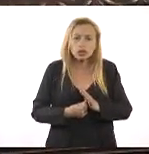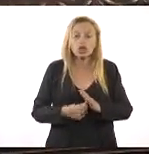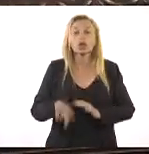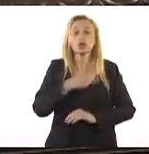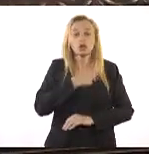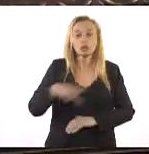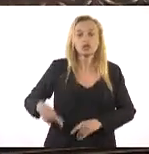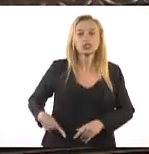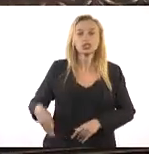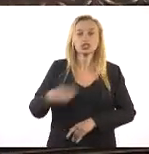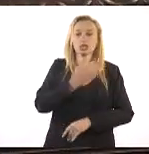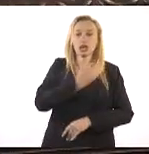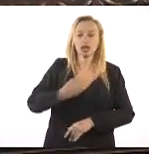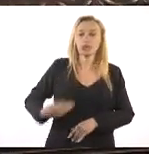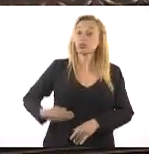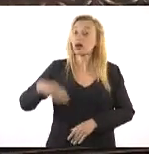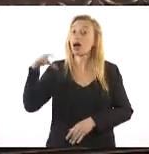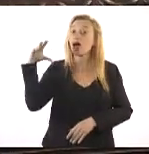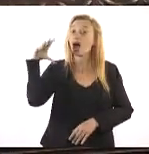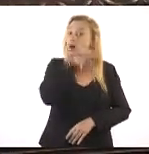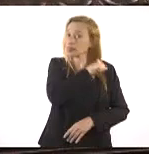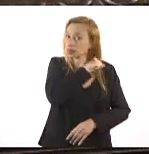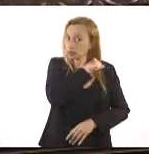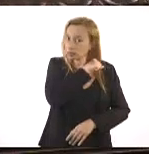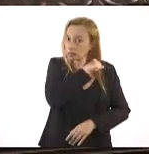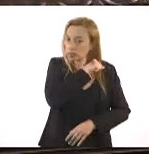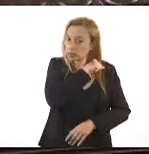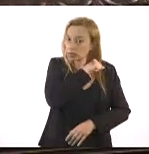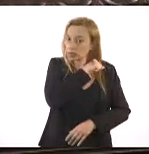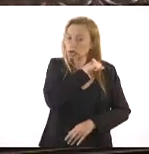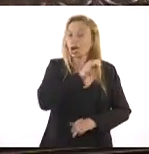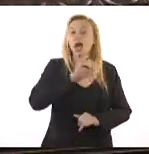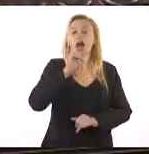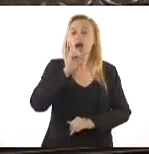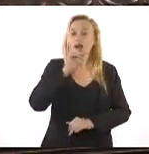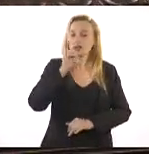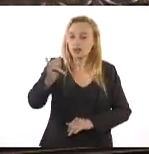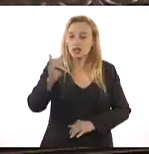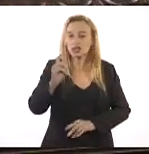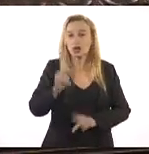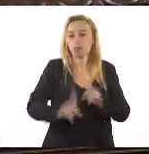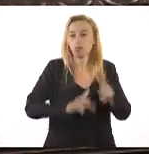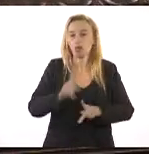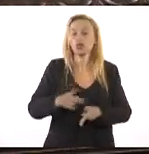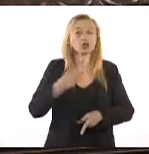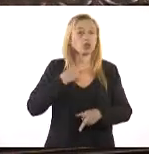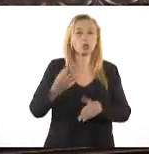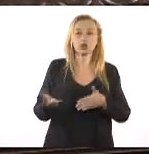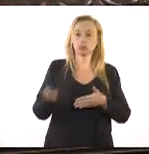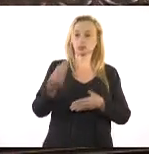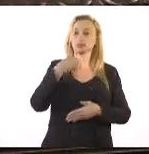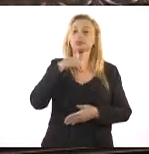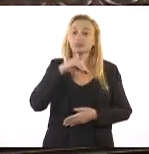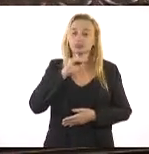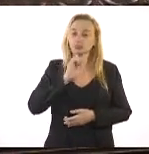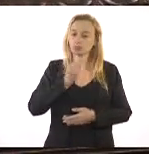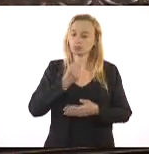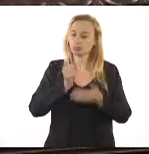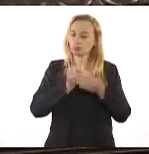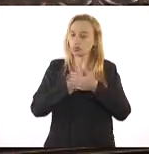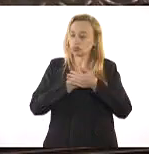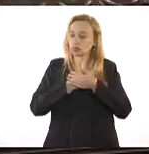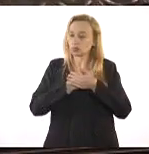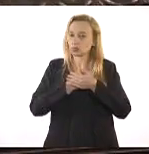presidente da República imediatamente informe a população. Ele não pode guardar uma